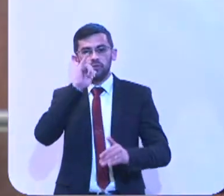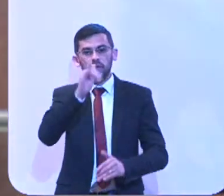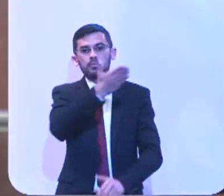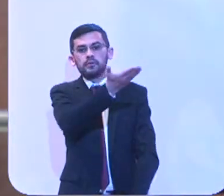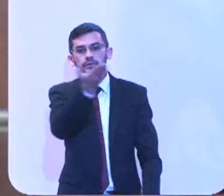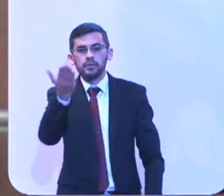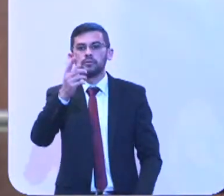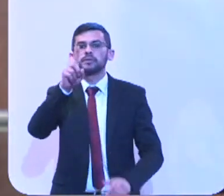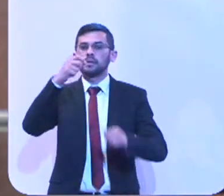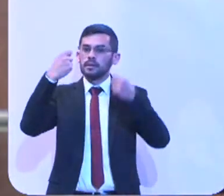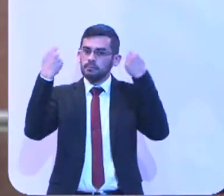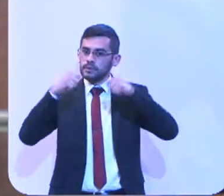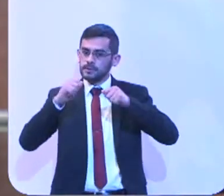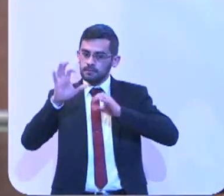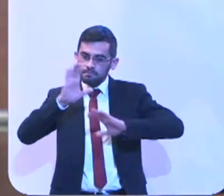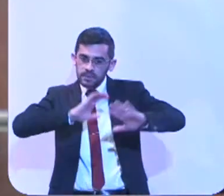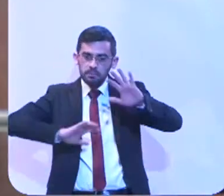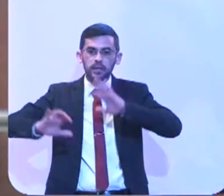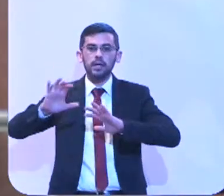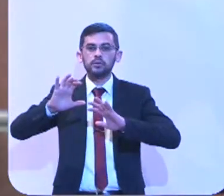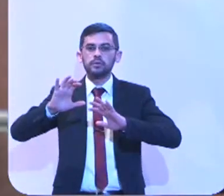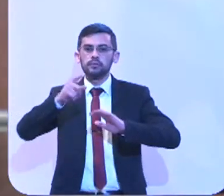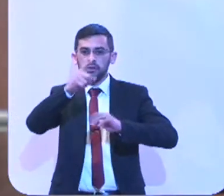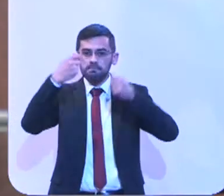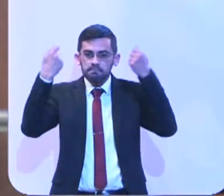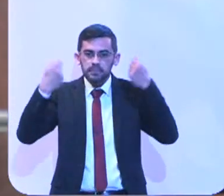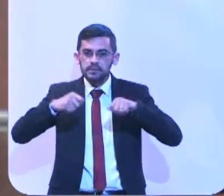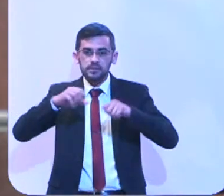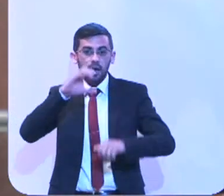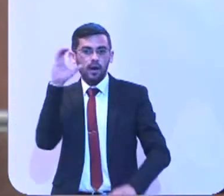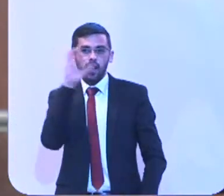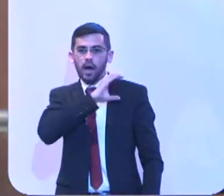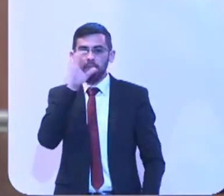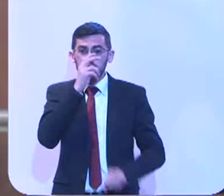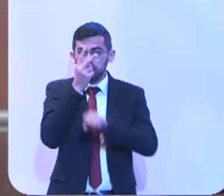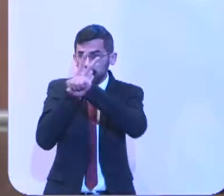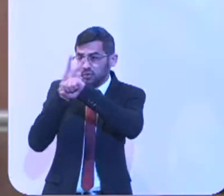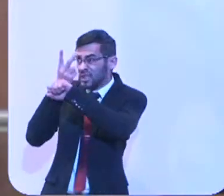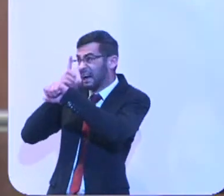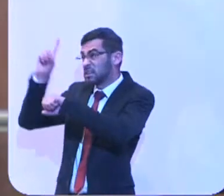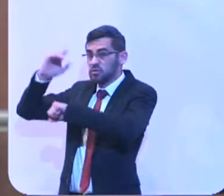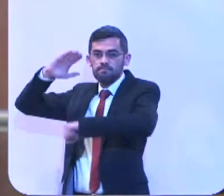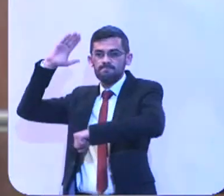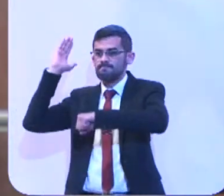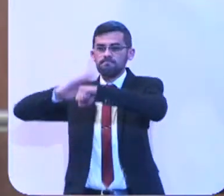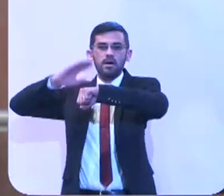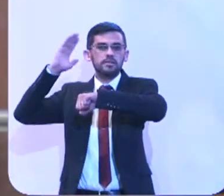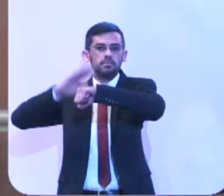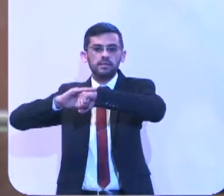você: você precisa estar pronto. Você precisa estar preparado. Você precisa buscar a Deus como nunca.